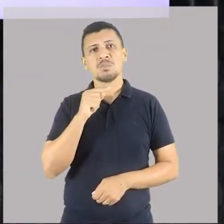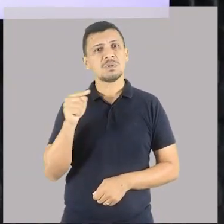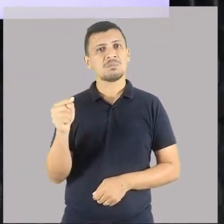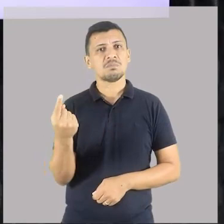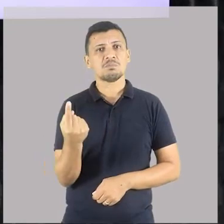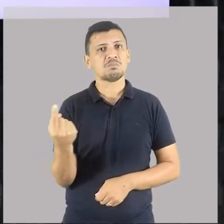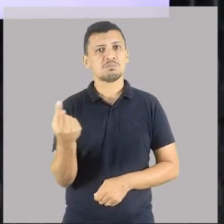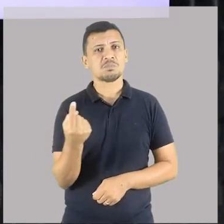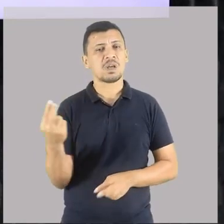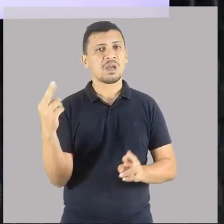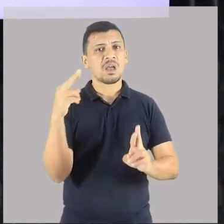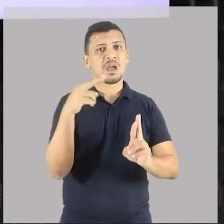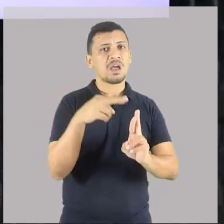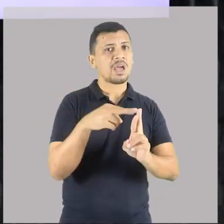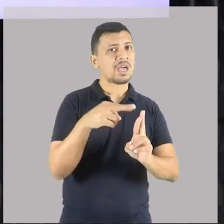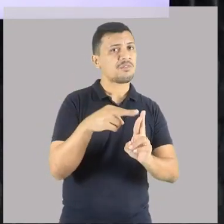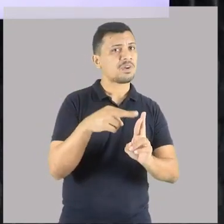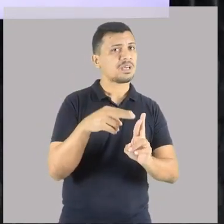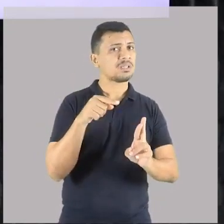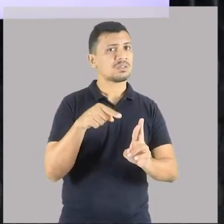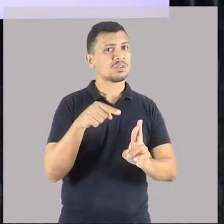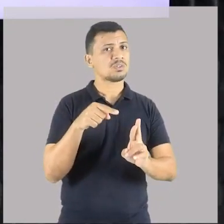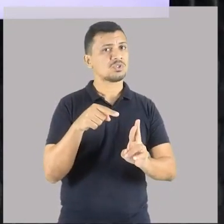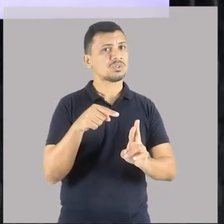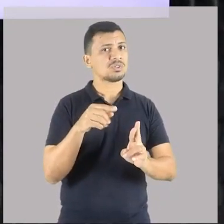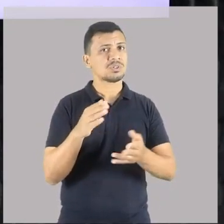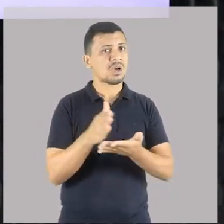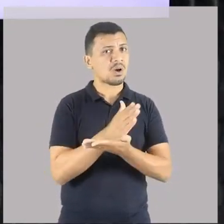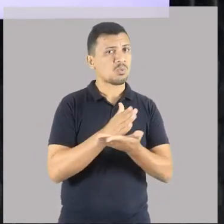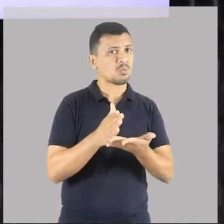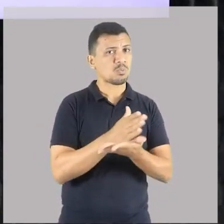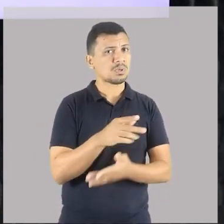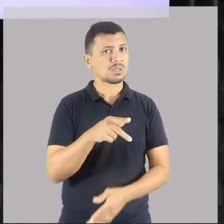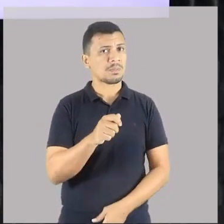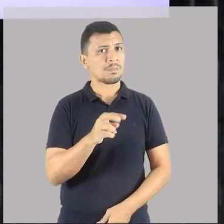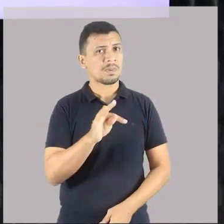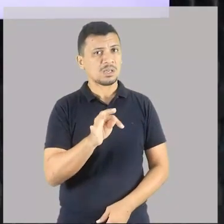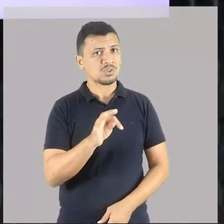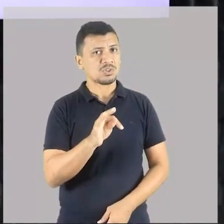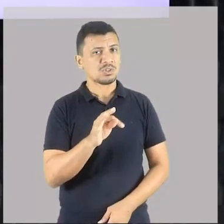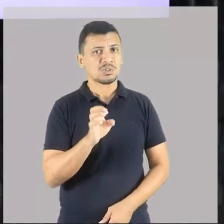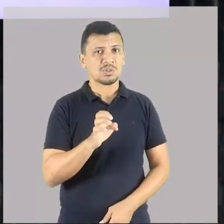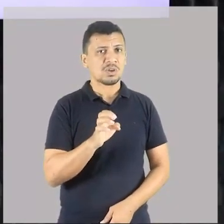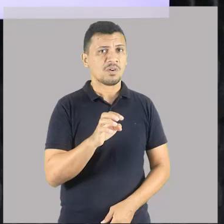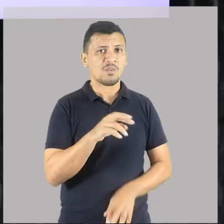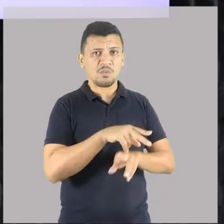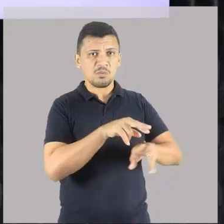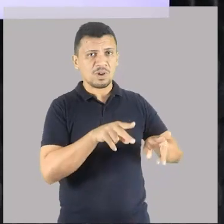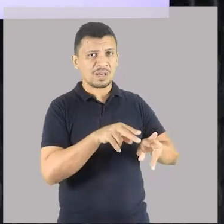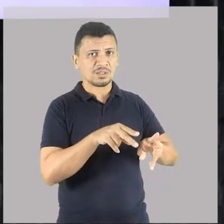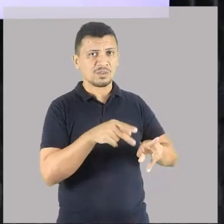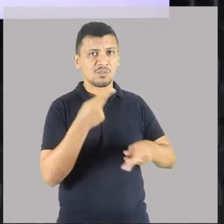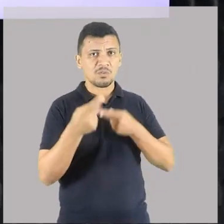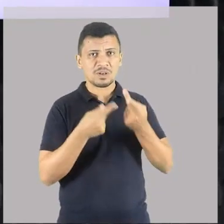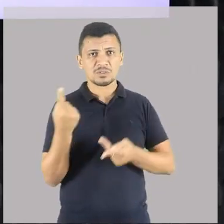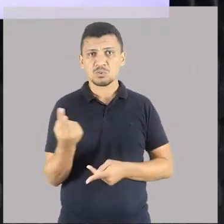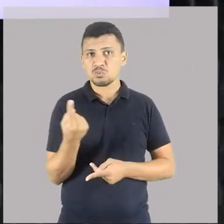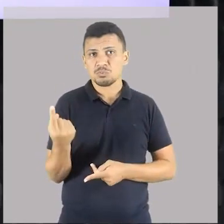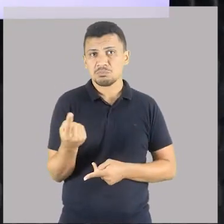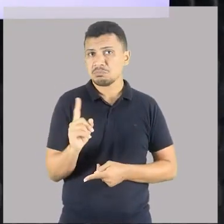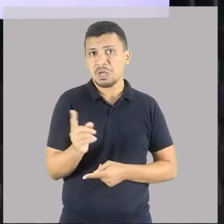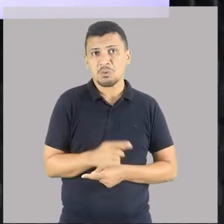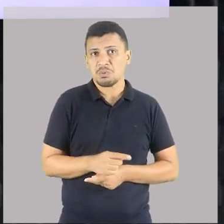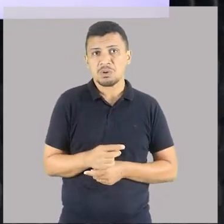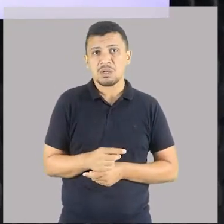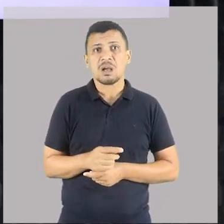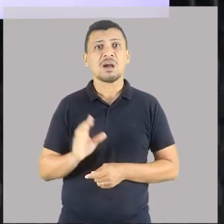está fazendo a referência de parte. Não são vários e ele está falando só de um. Ele está falando de um acidente que